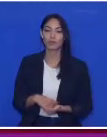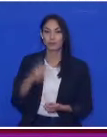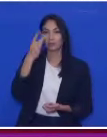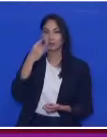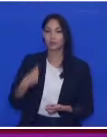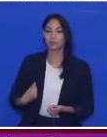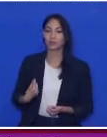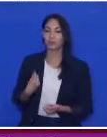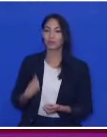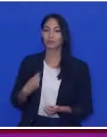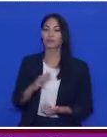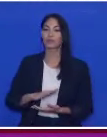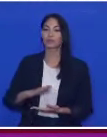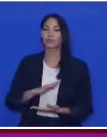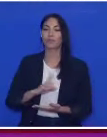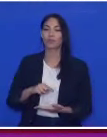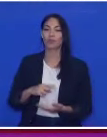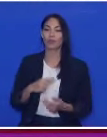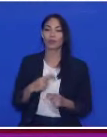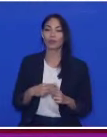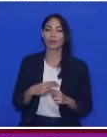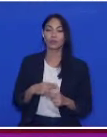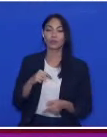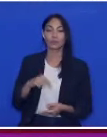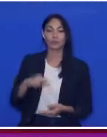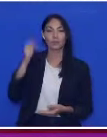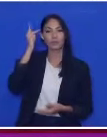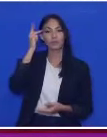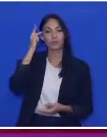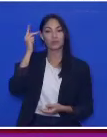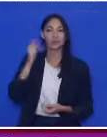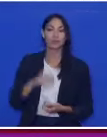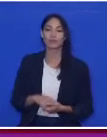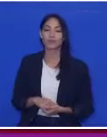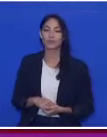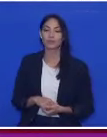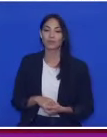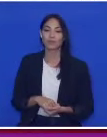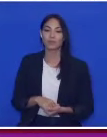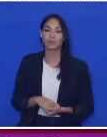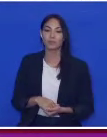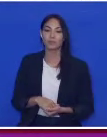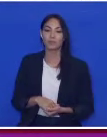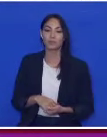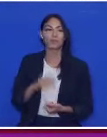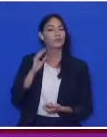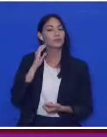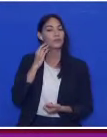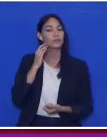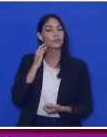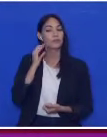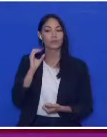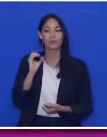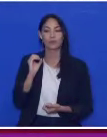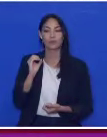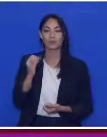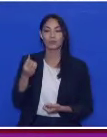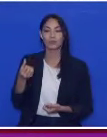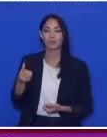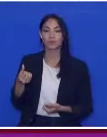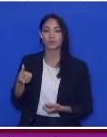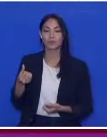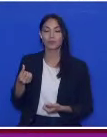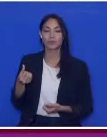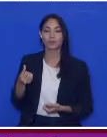Estamos ao vivo do Espaço Loterias Caixa, aqui em São Paulo. Bola rosa número